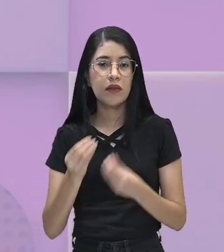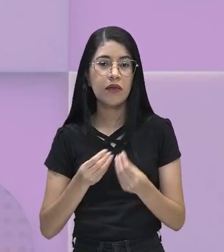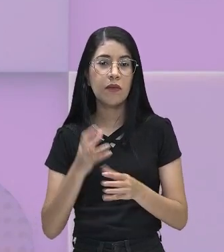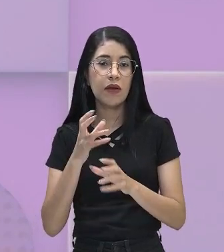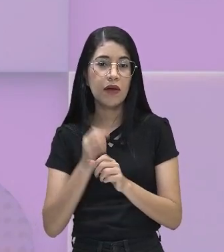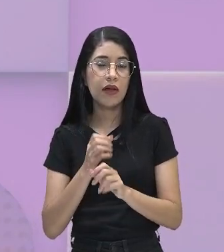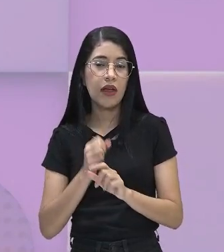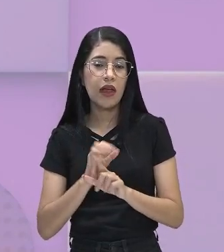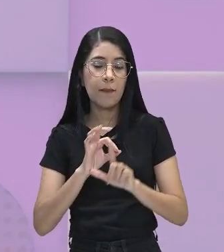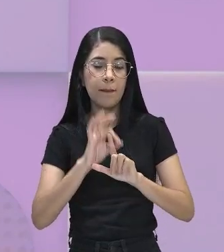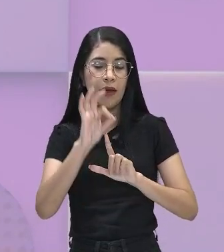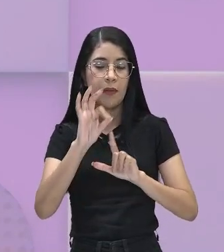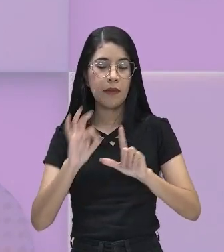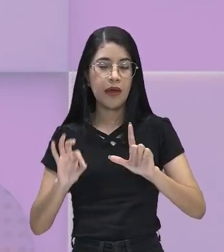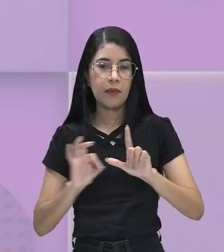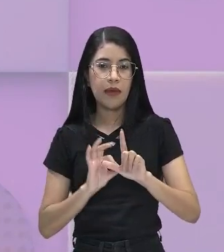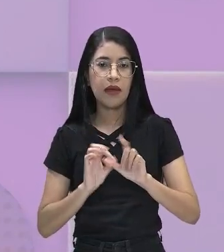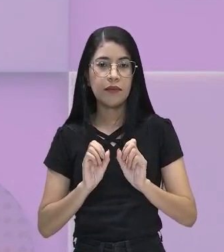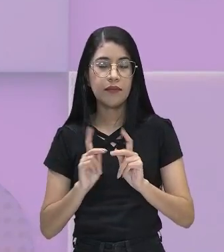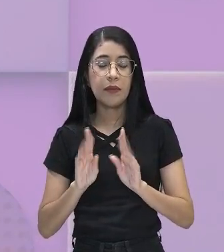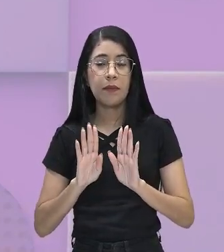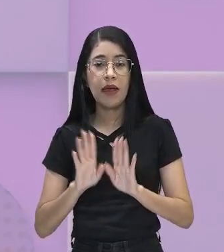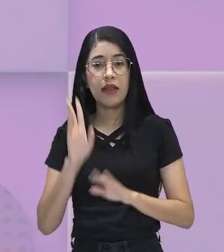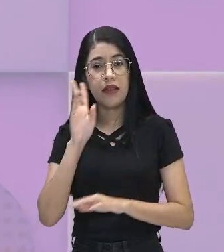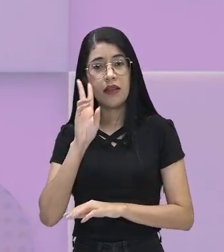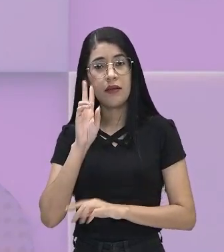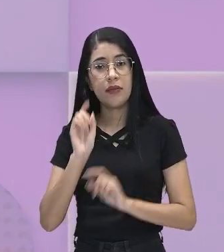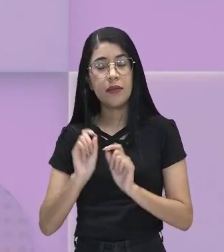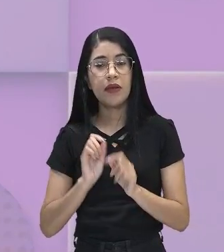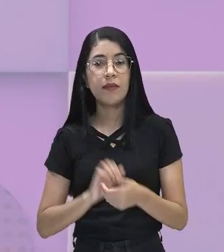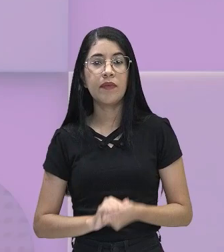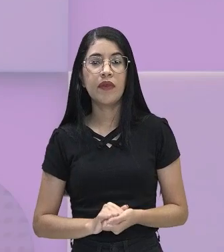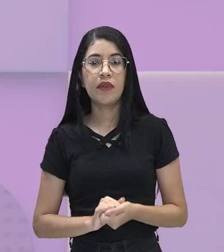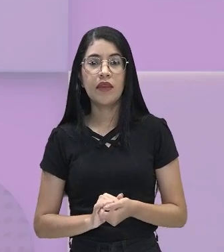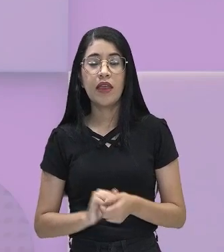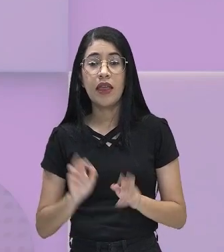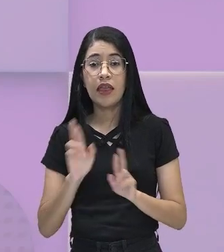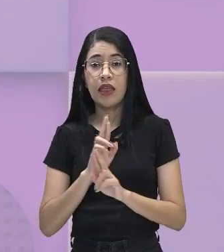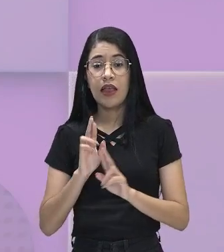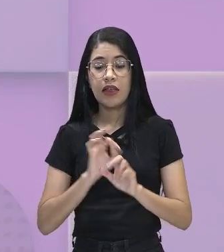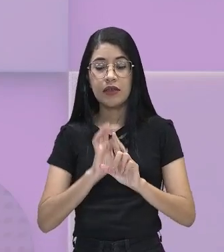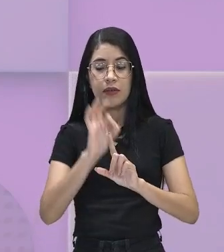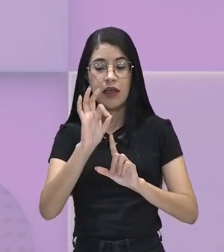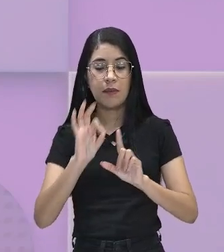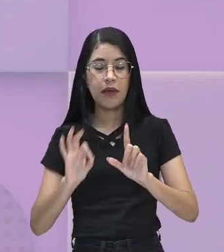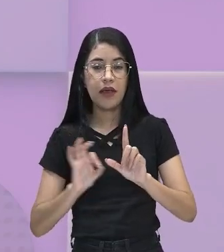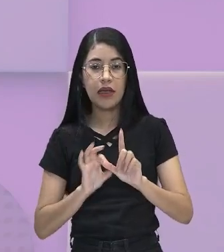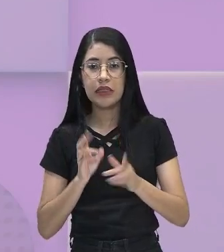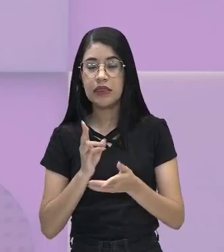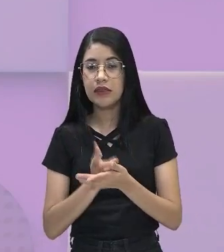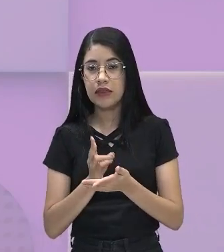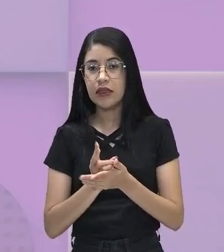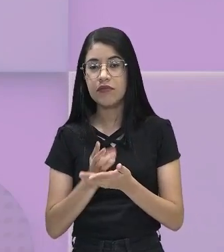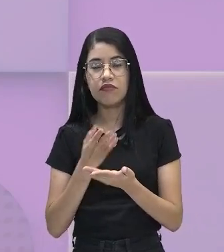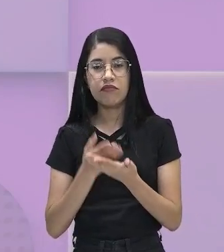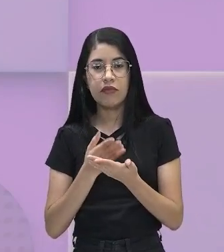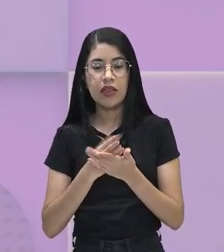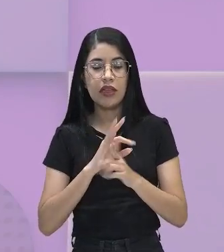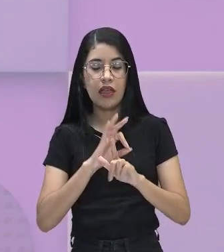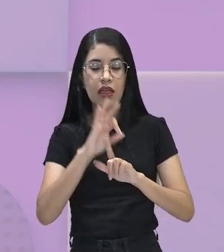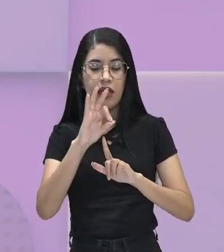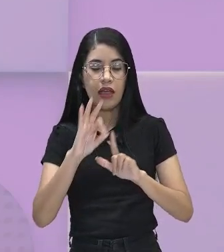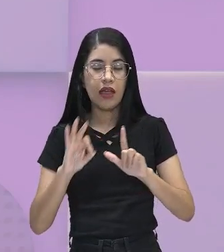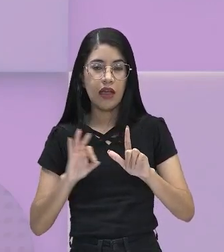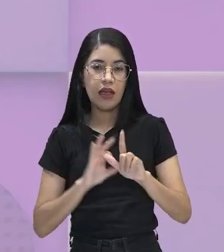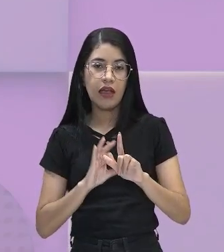trabalhar medidas. Lembre-se que relações métricas, toda vez que eu estou trabalhando com relações métricas, eu vou